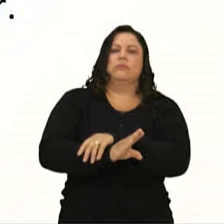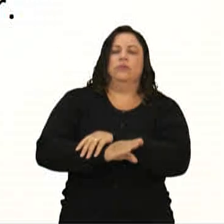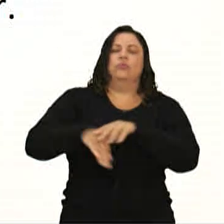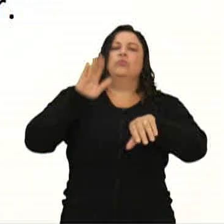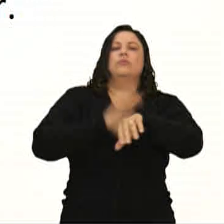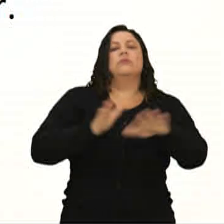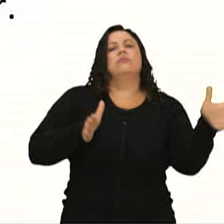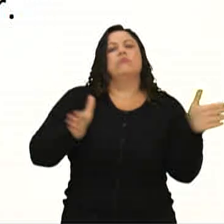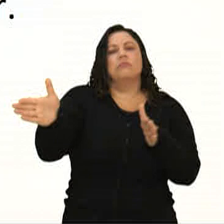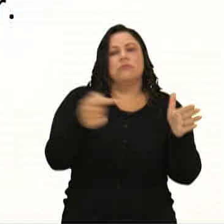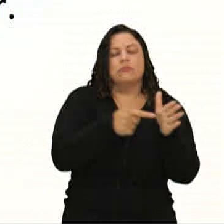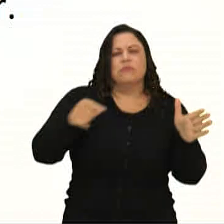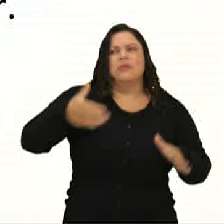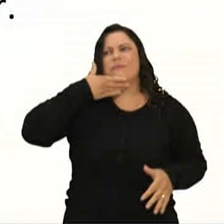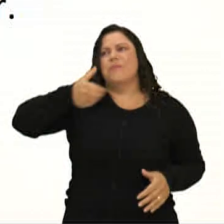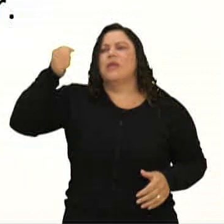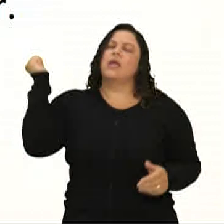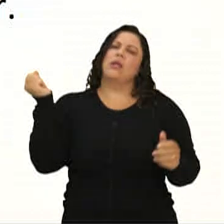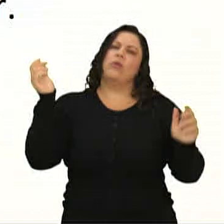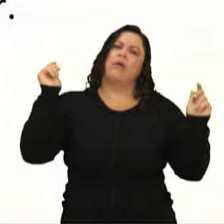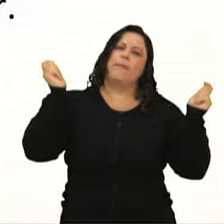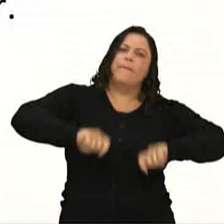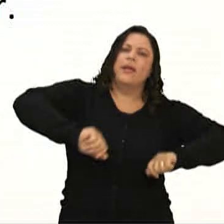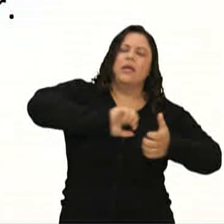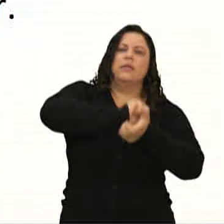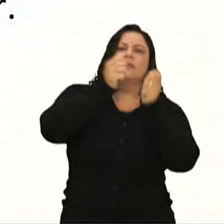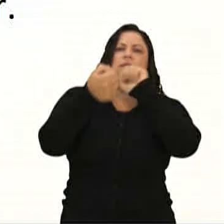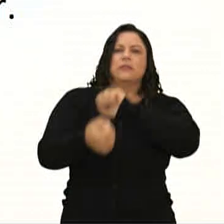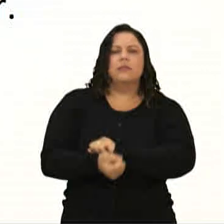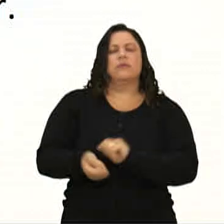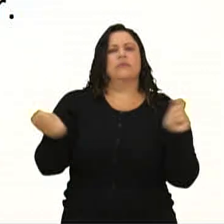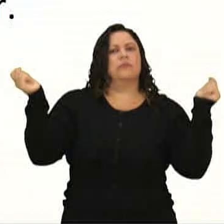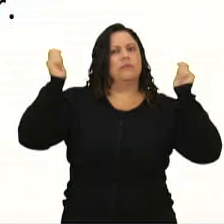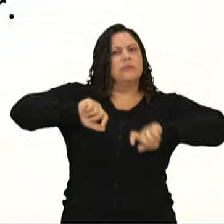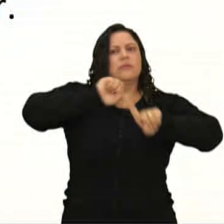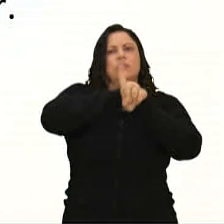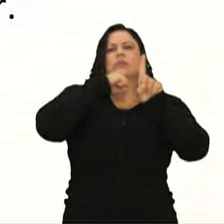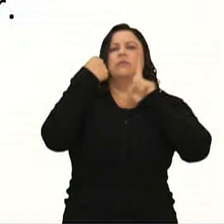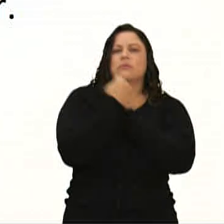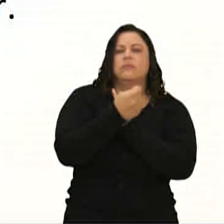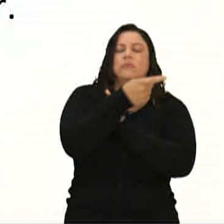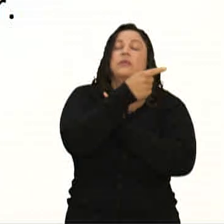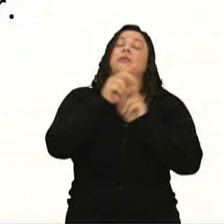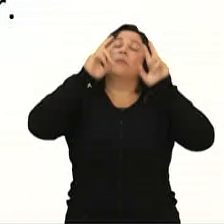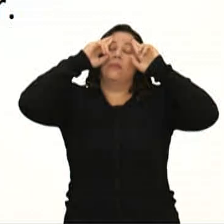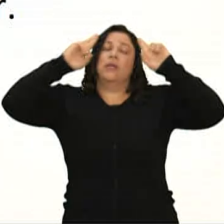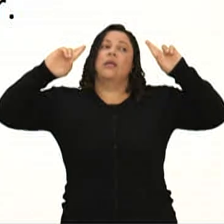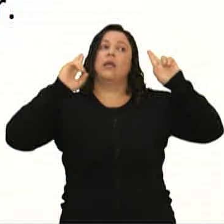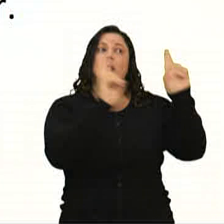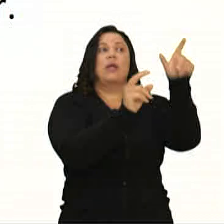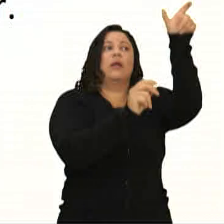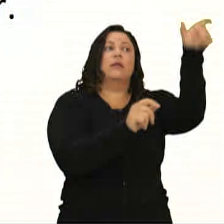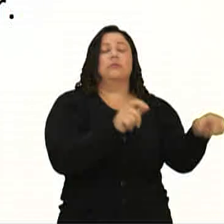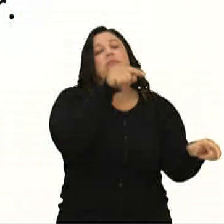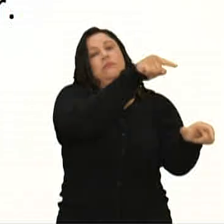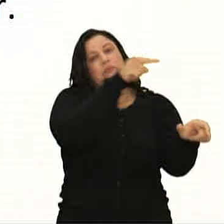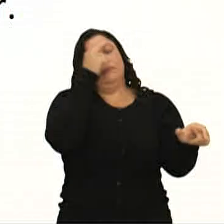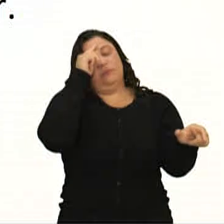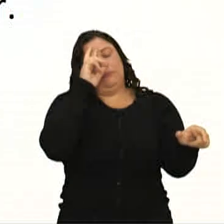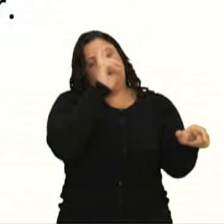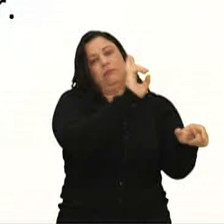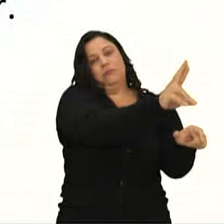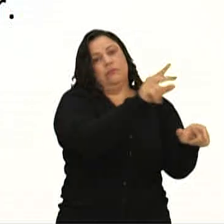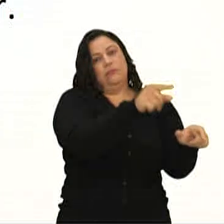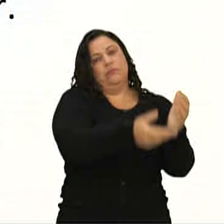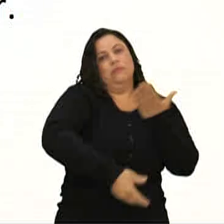mais adequados para o funcionamento social, sem deixar de respeitar a individualidade e os direitos dos seres que compartilham